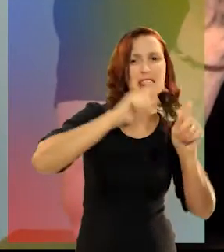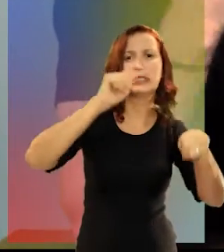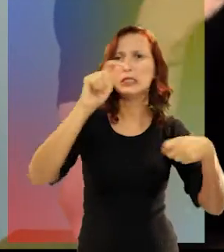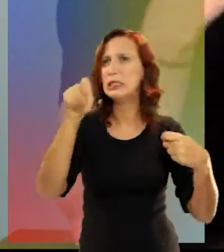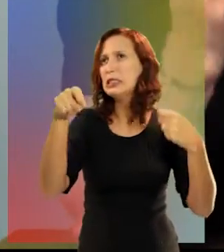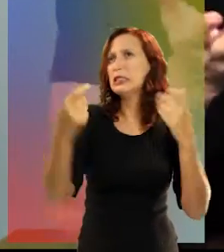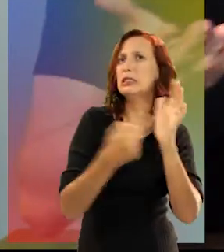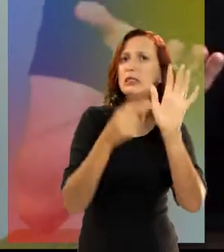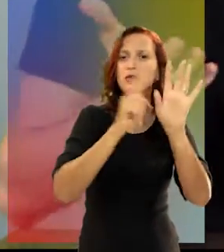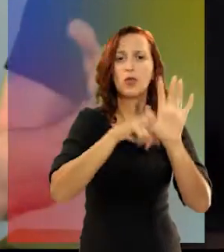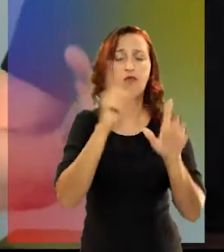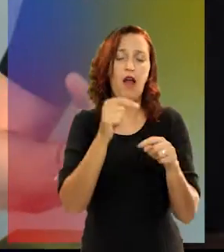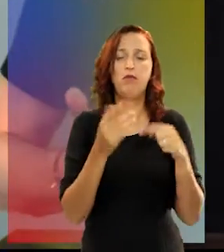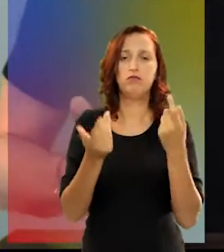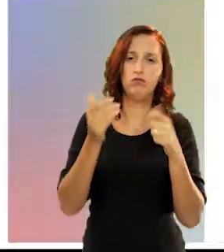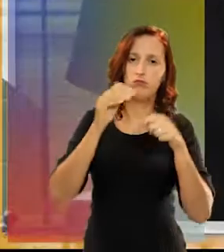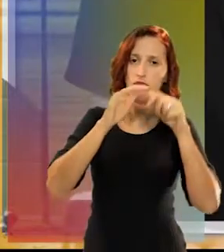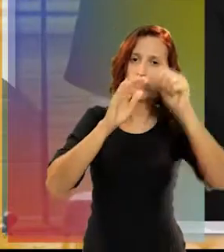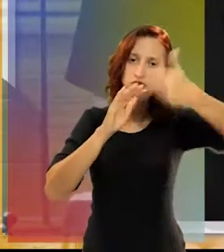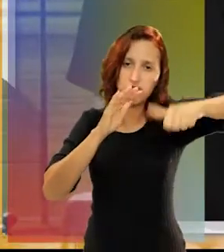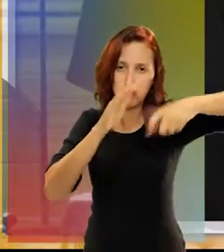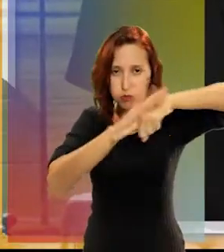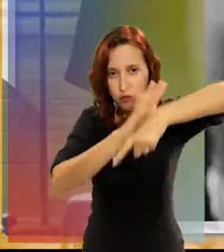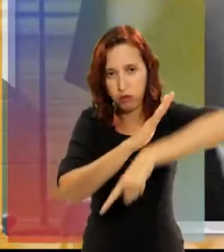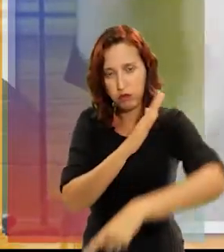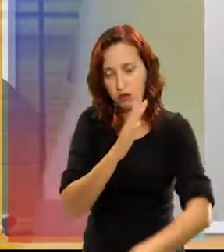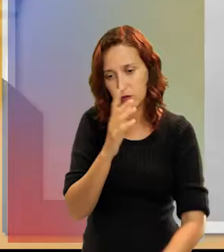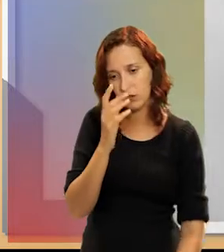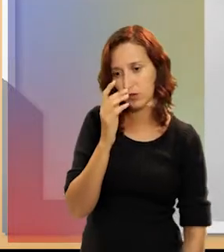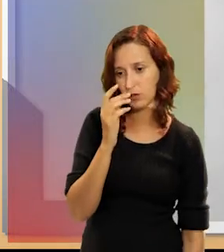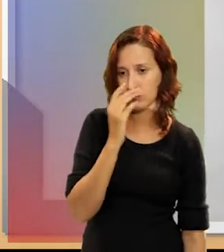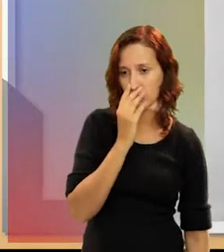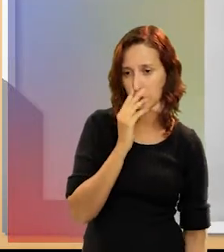ater a analisar as obras todas, né?